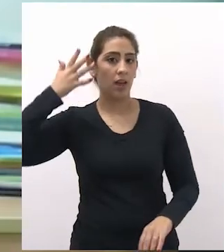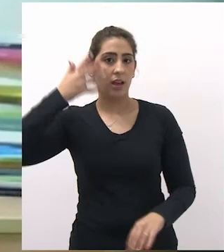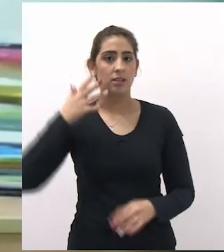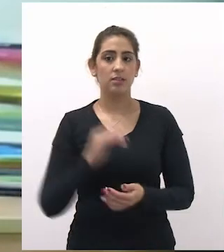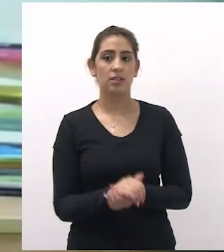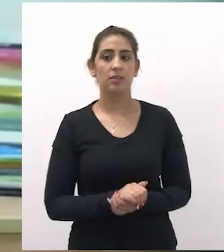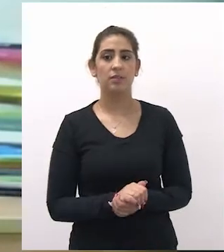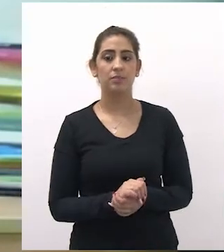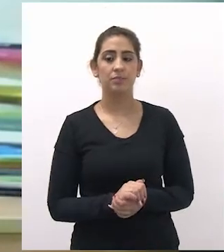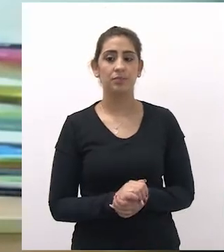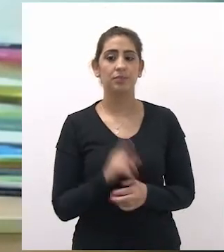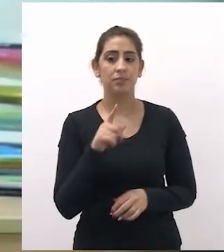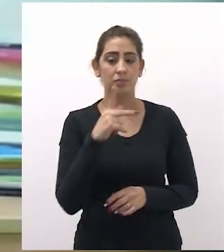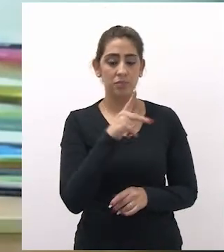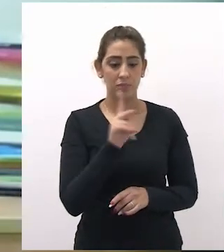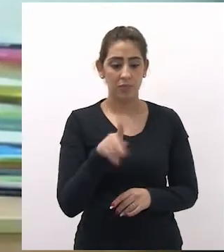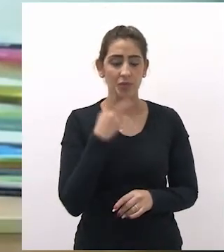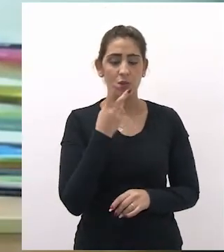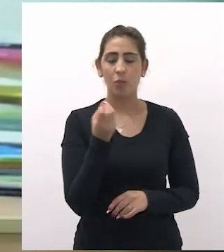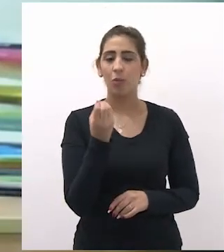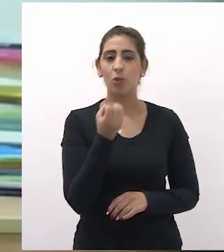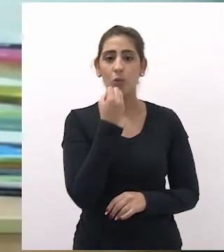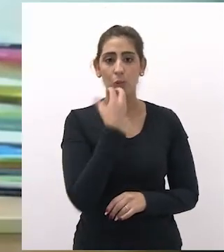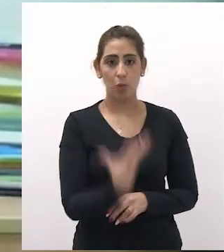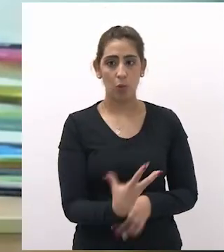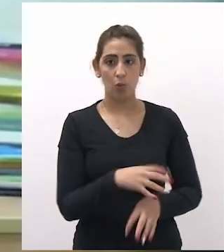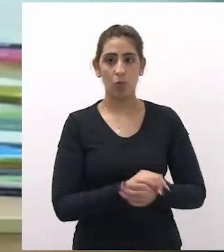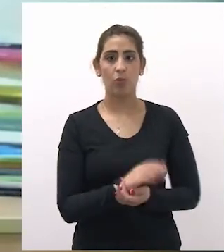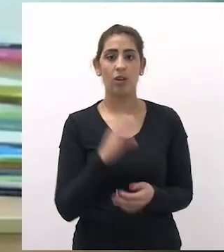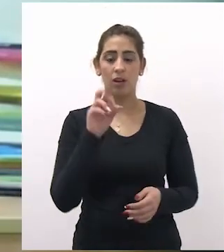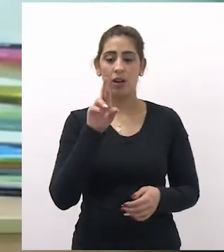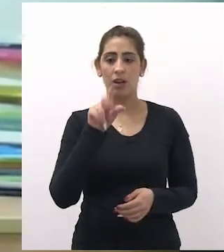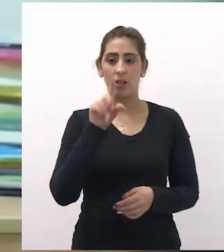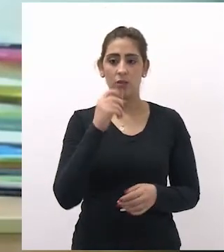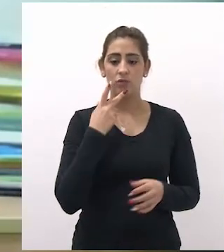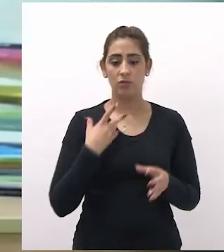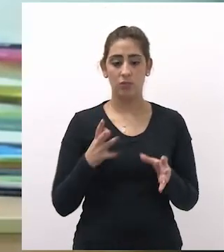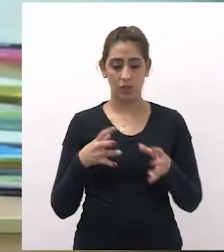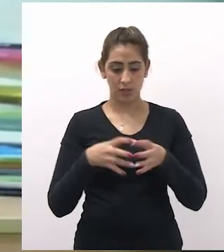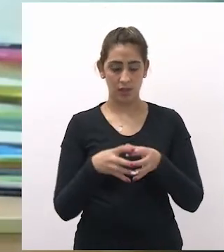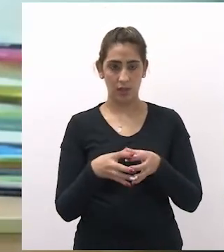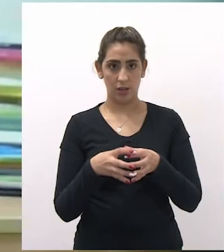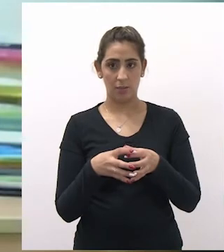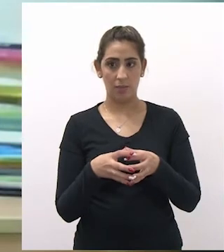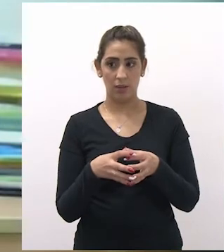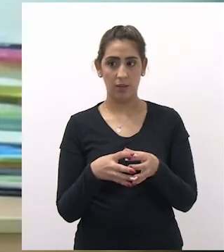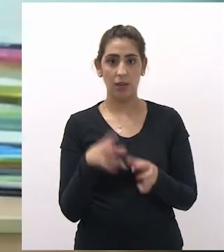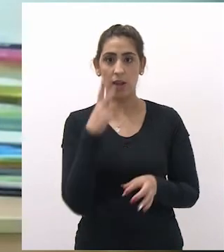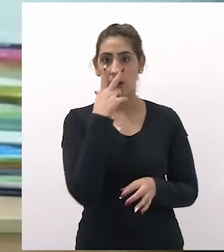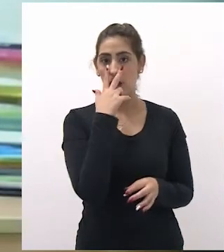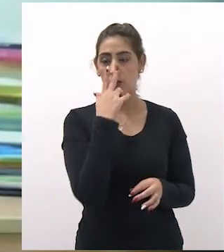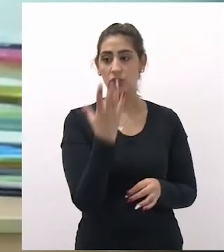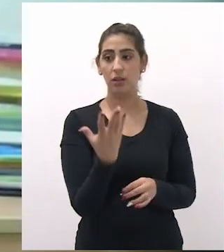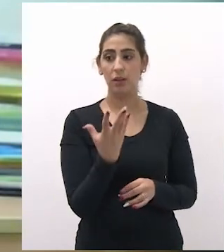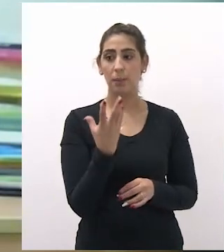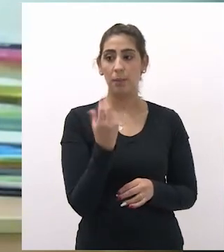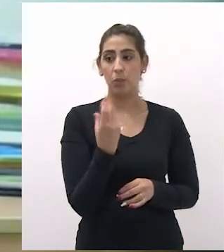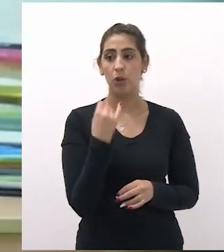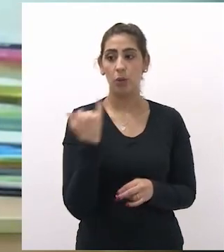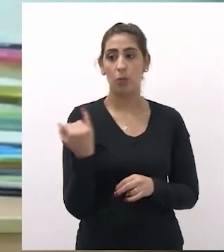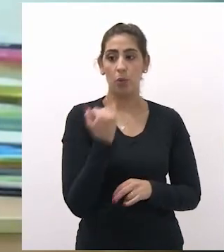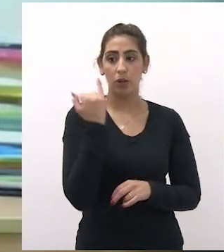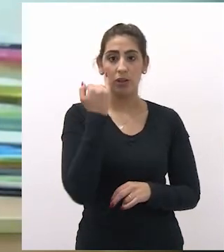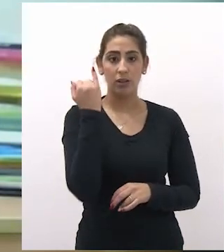Patrícia, excelente. O Carlos, que é da nossa equipe, ele faz um comentário que acha